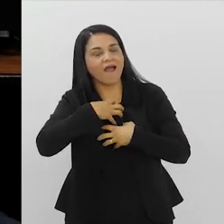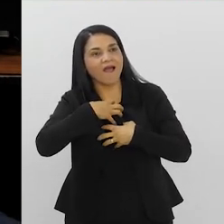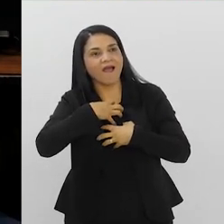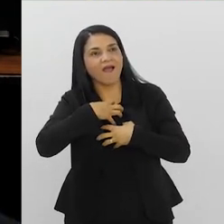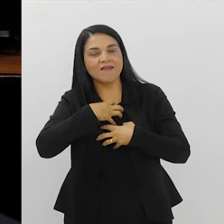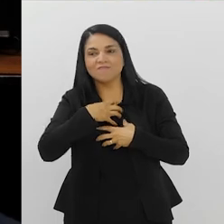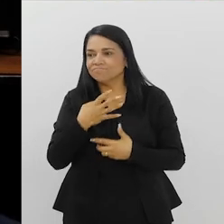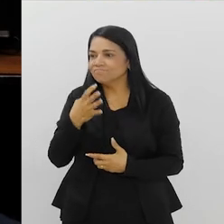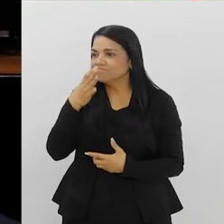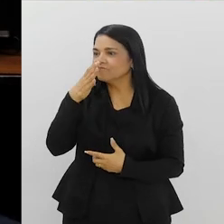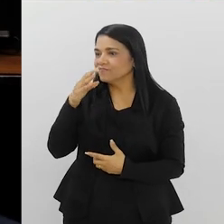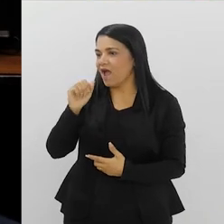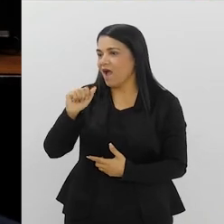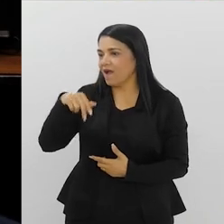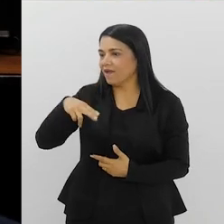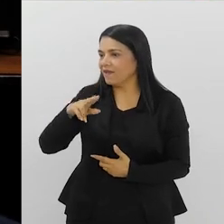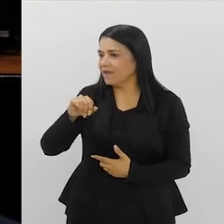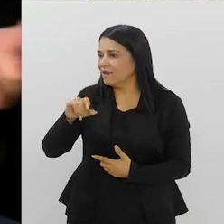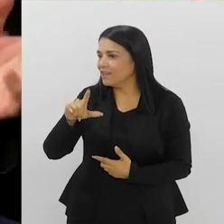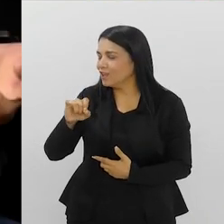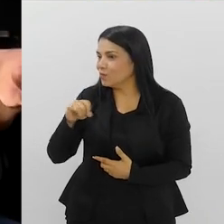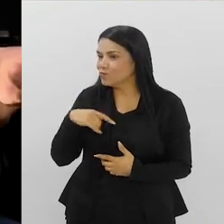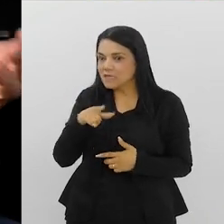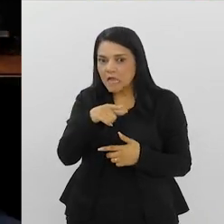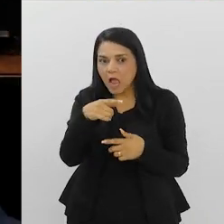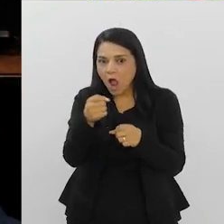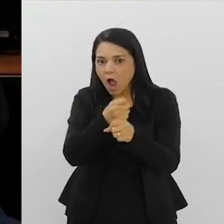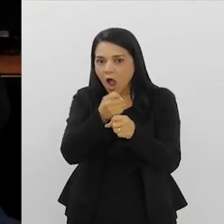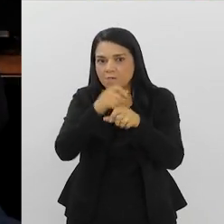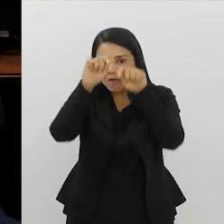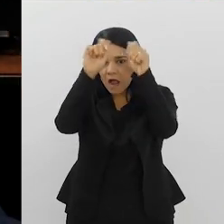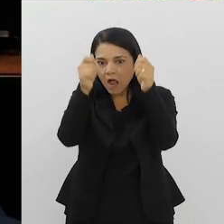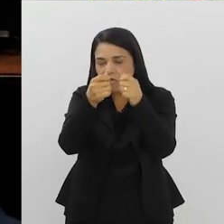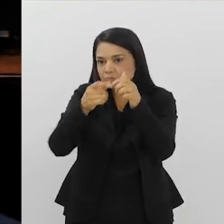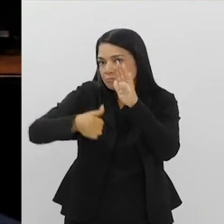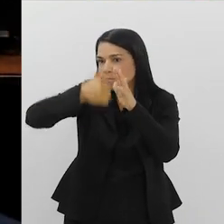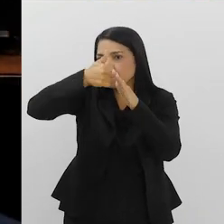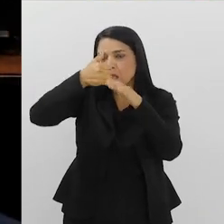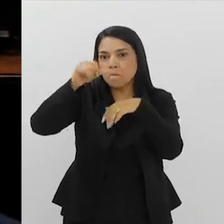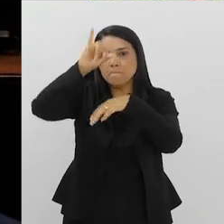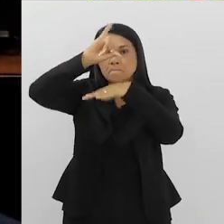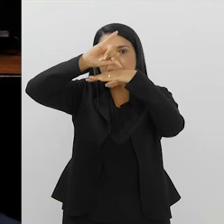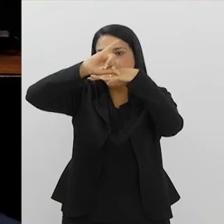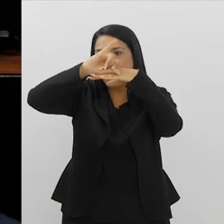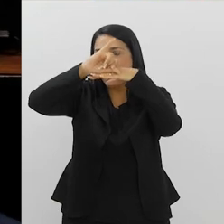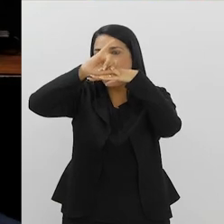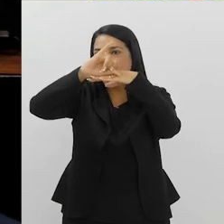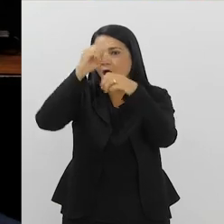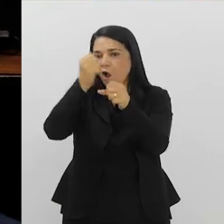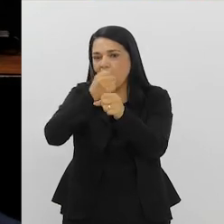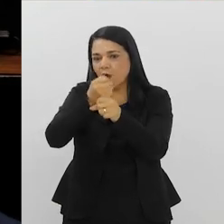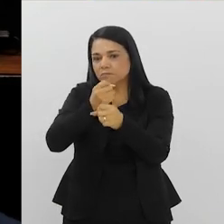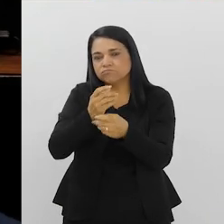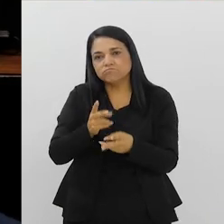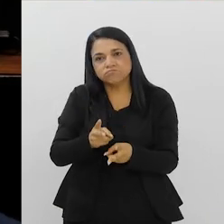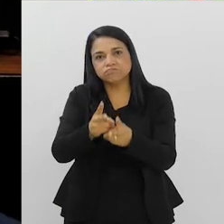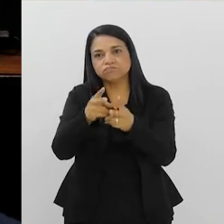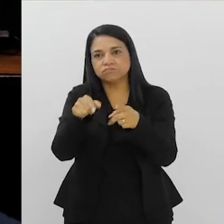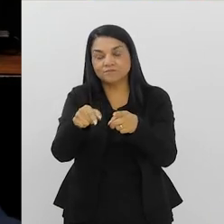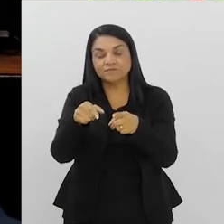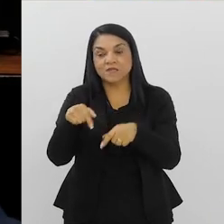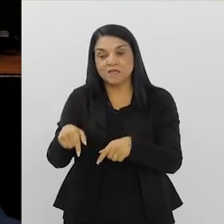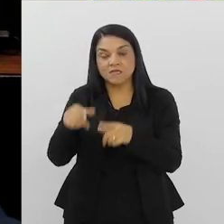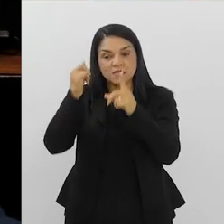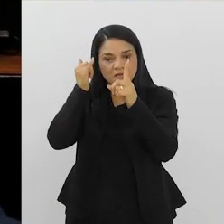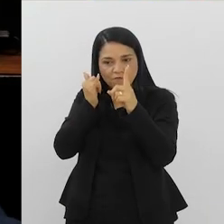redator já que estamos aqui no estúdio como se fosse um grande jornalista que ele fez um resumo das escrituras antigas que